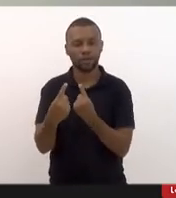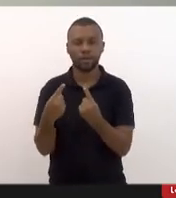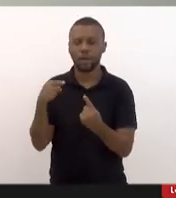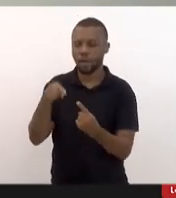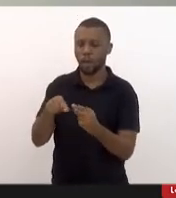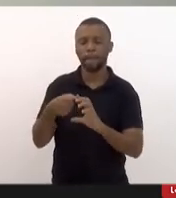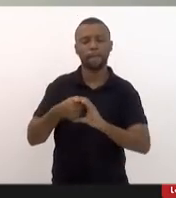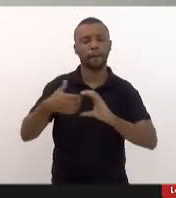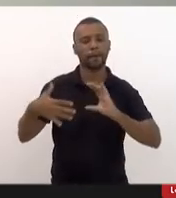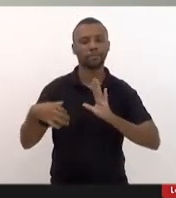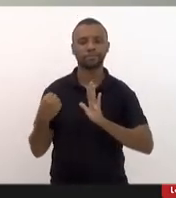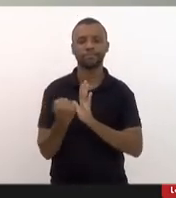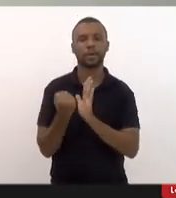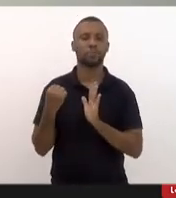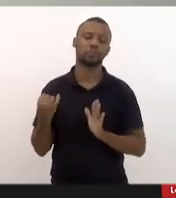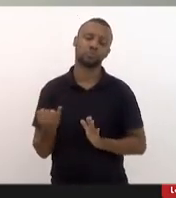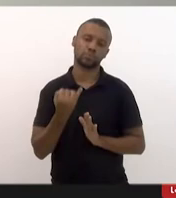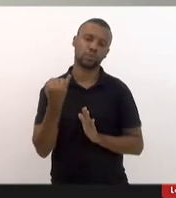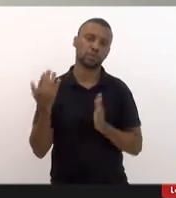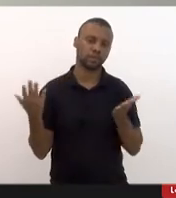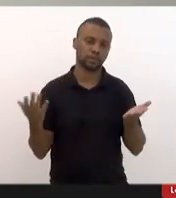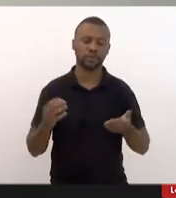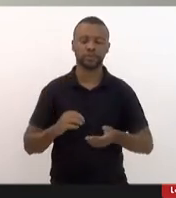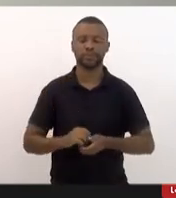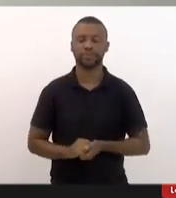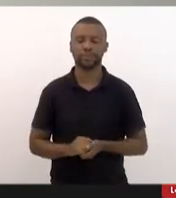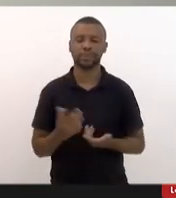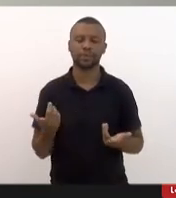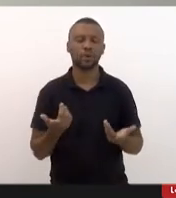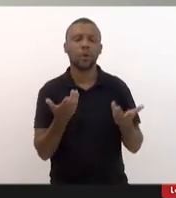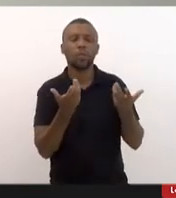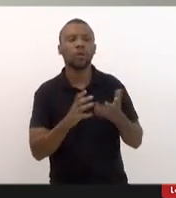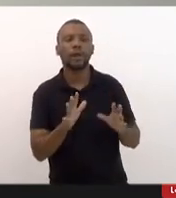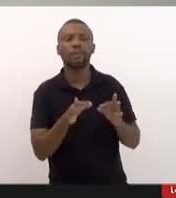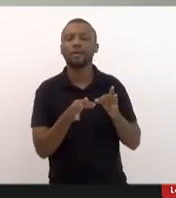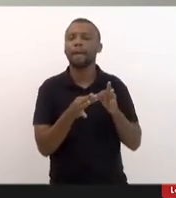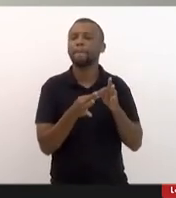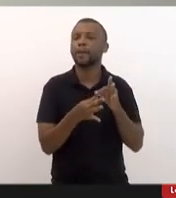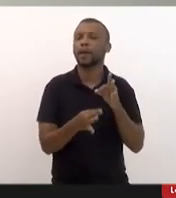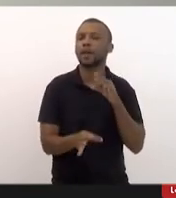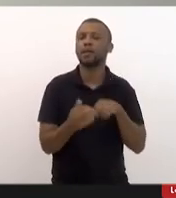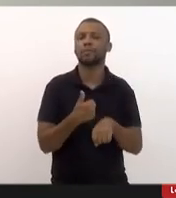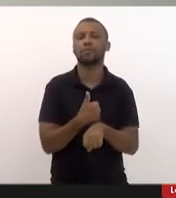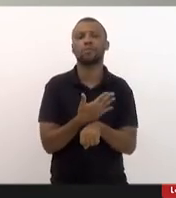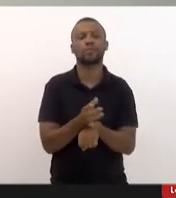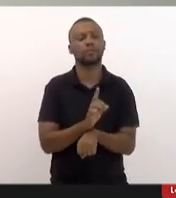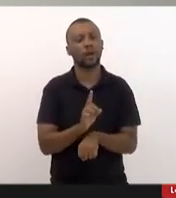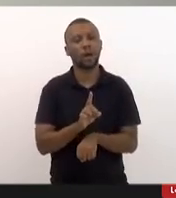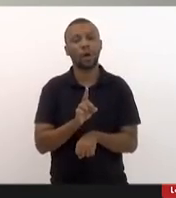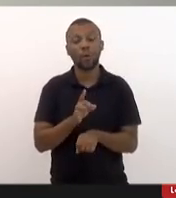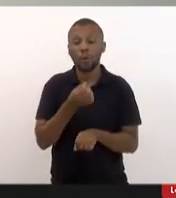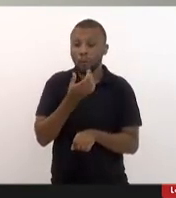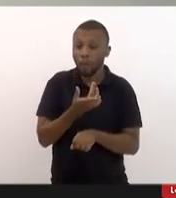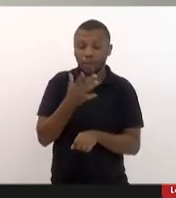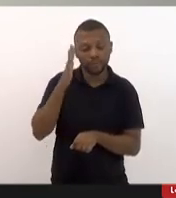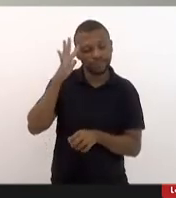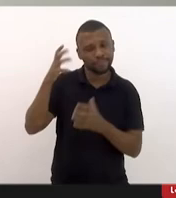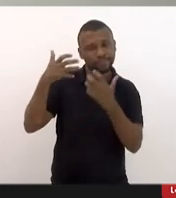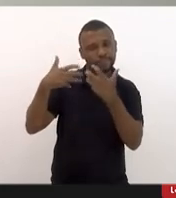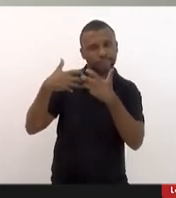importante. E aqui não vou tomar muito tempo dos senhores, acho que boa parte do que eu tinha pensado em falar já foi